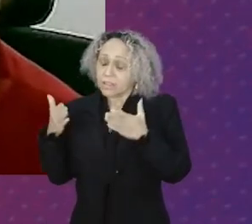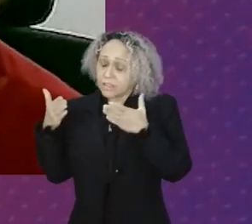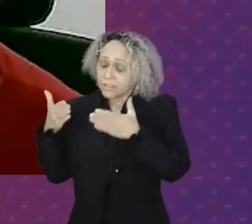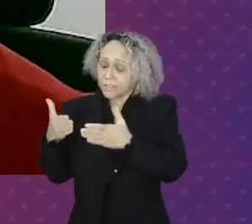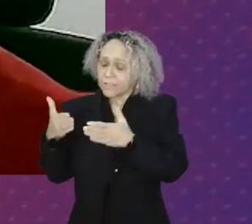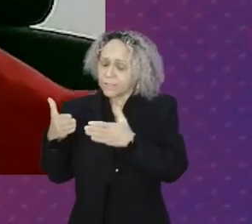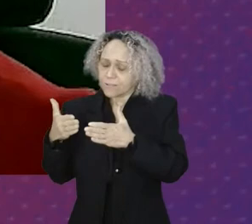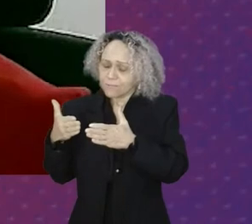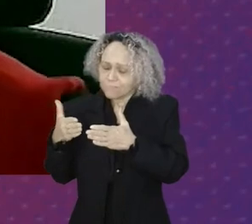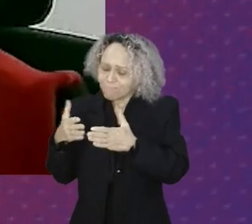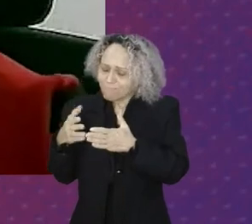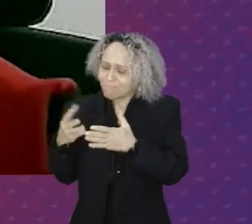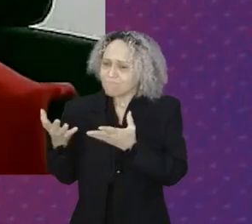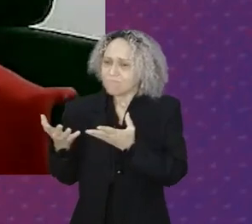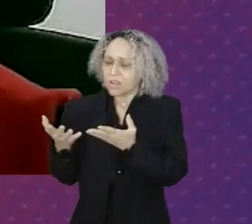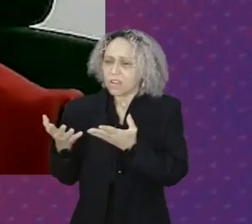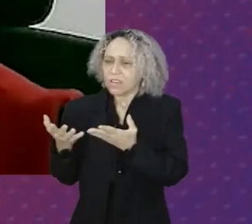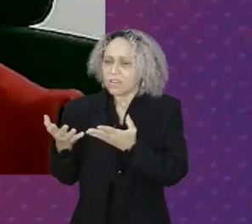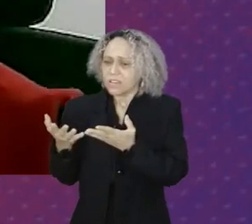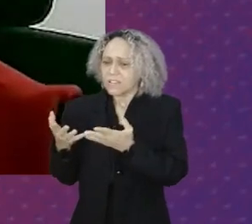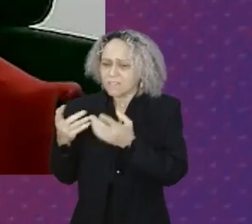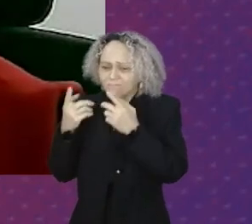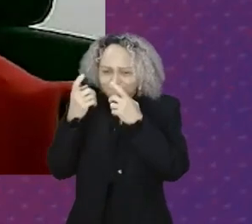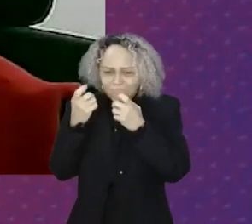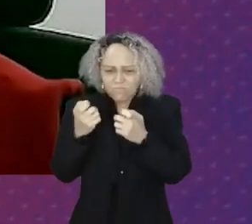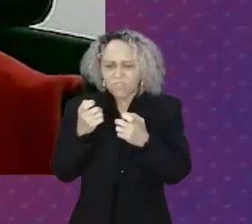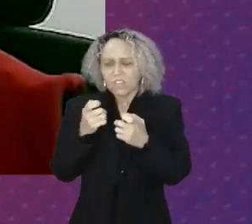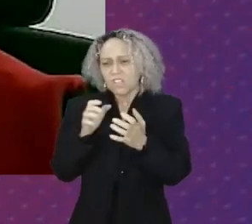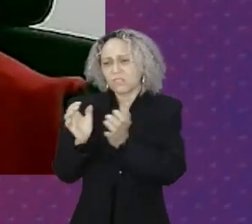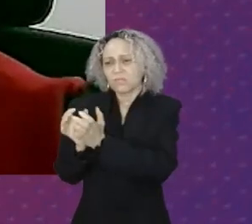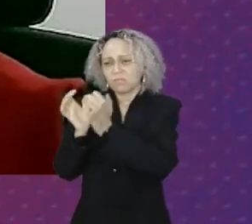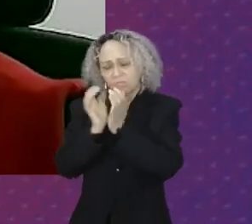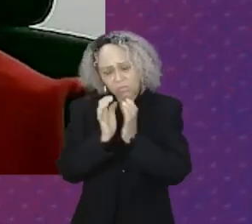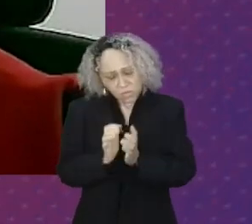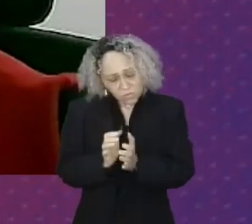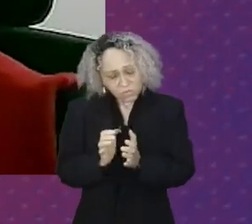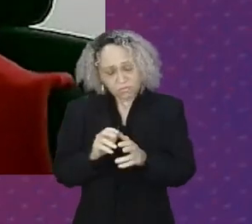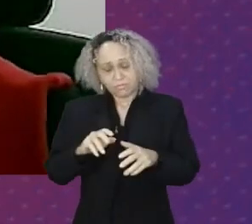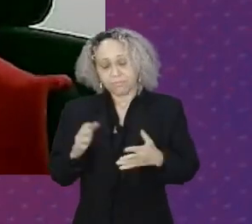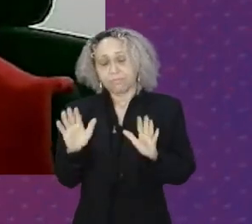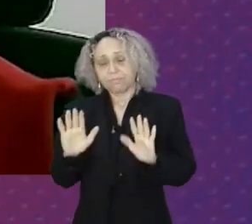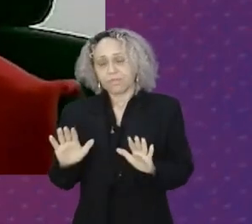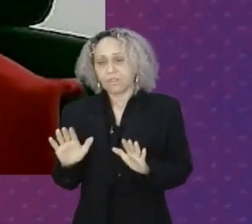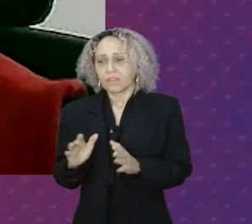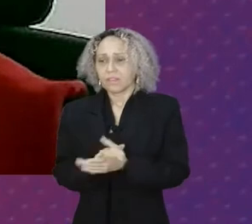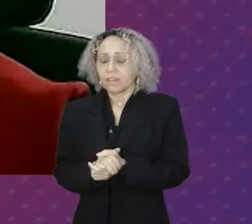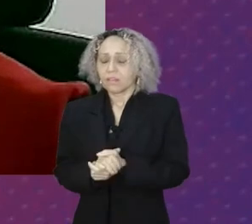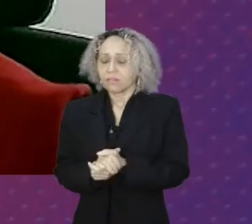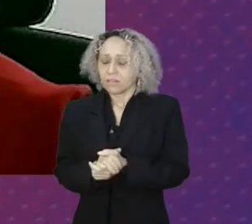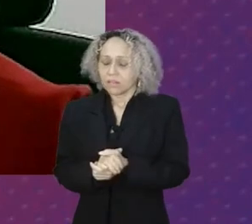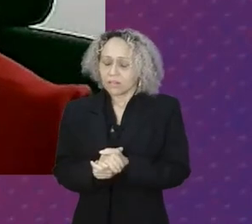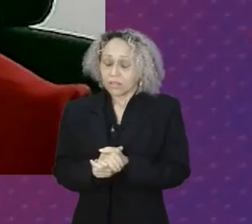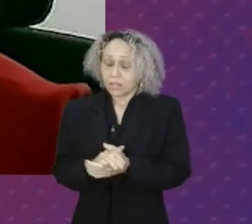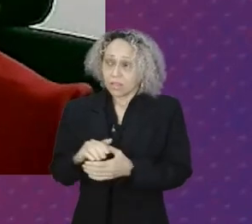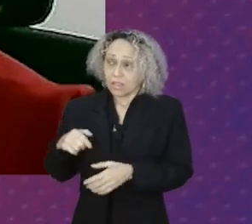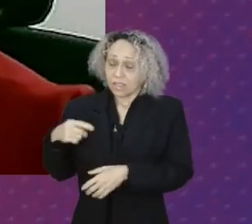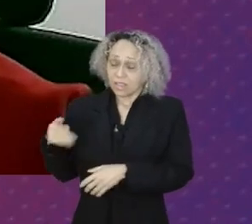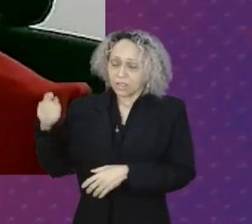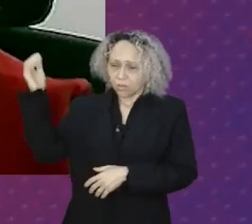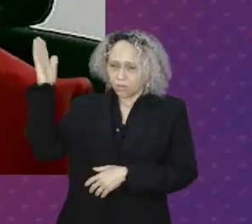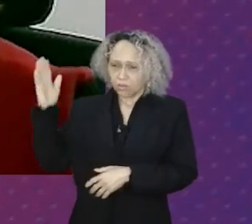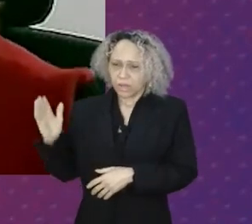pessoal e uma condição ideológica. Então, hoje nós vivemos num país que, lamentavelmente,